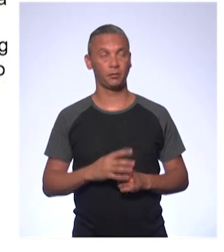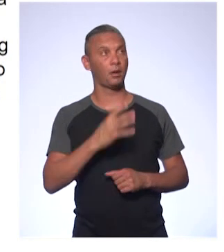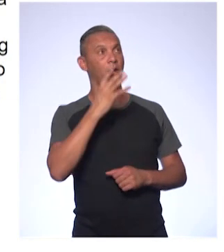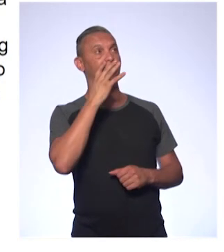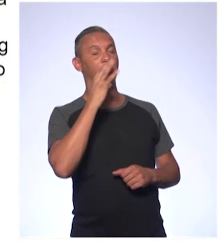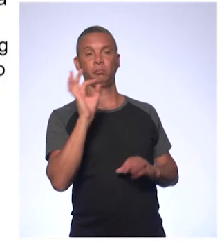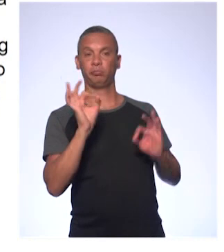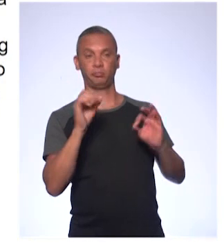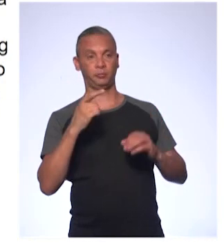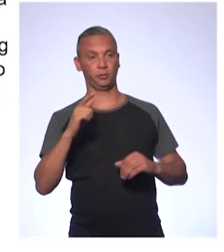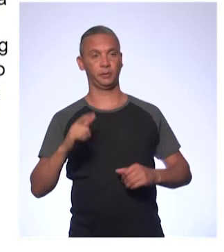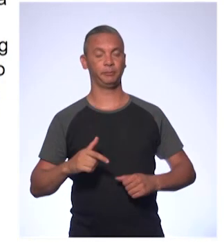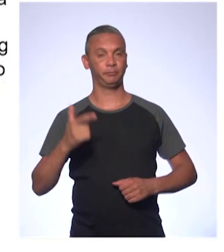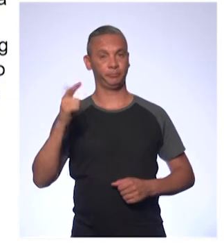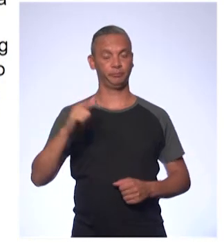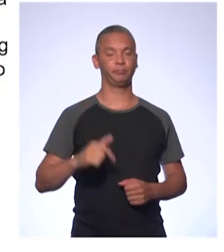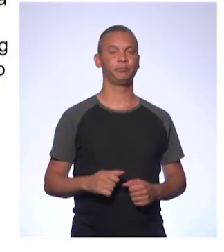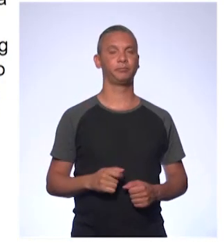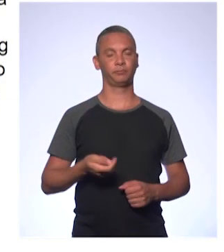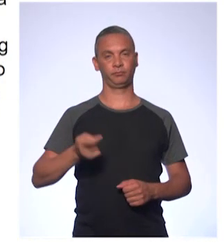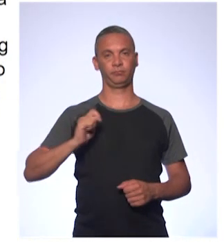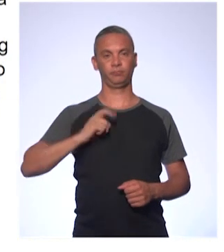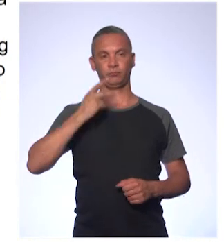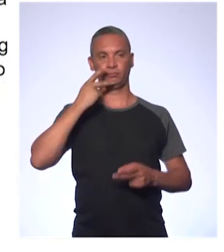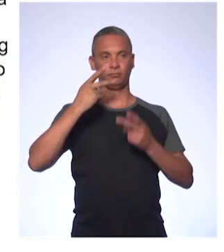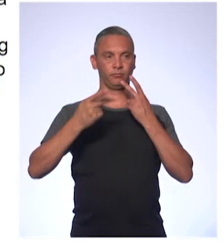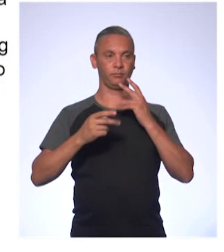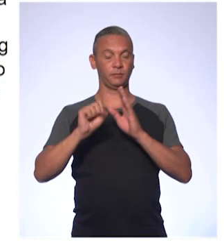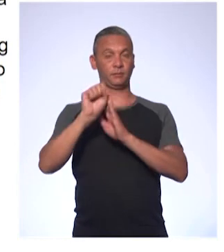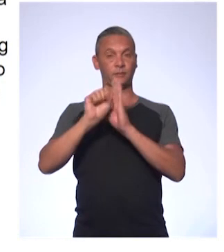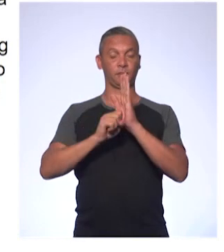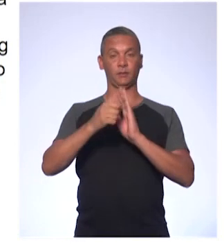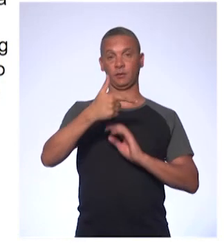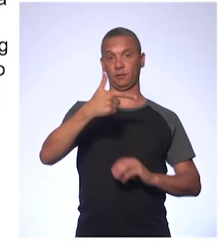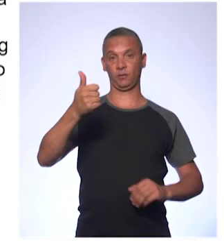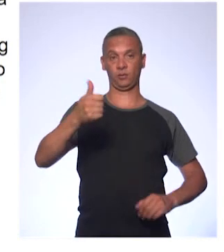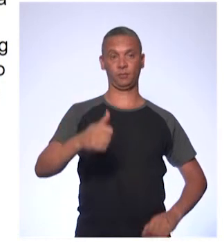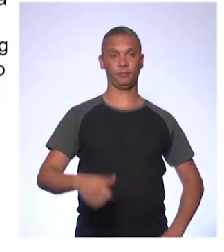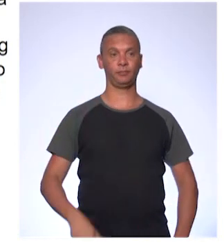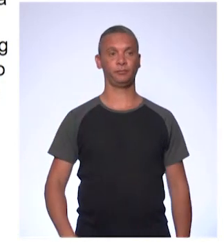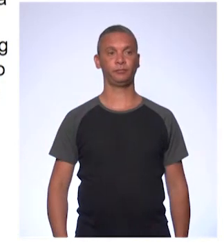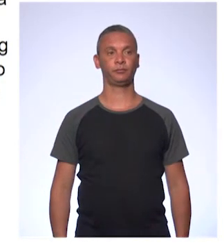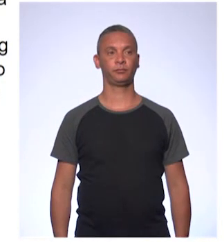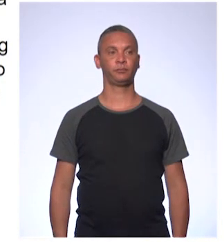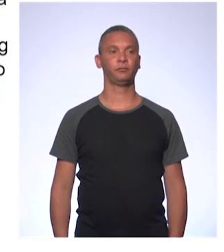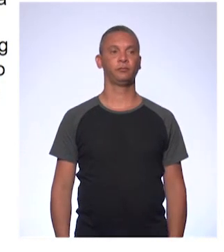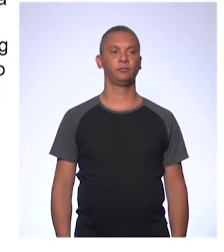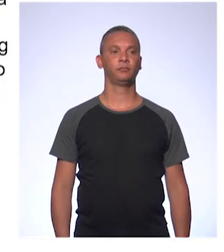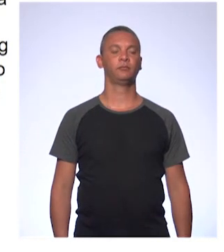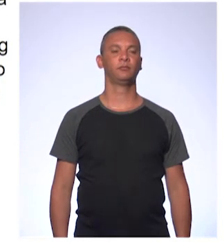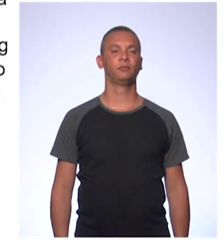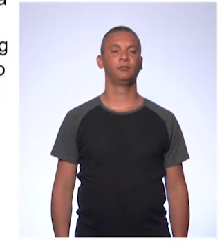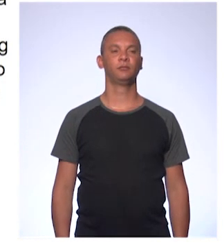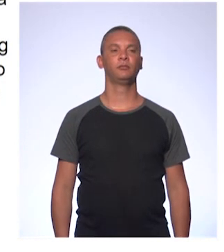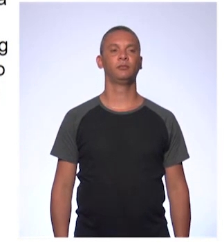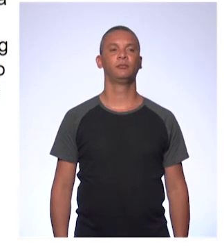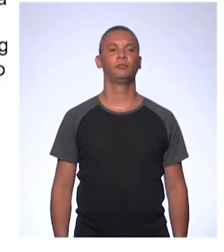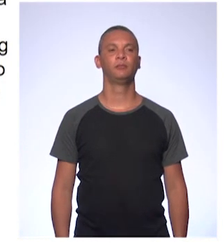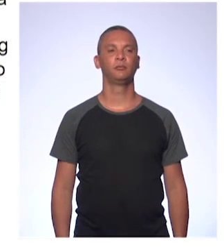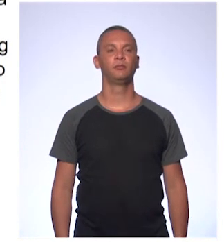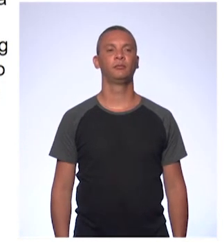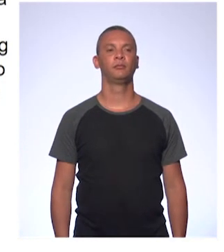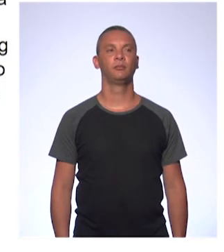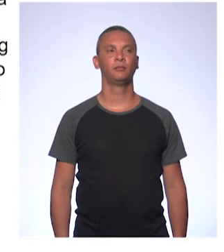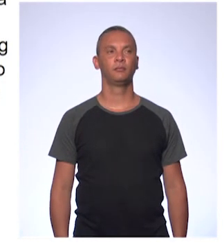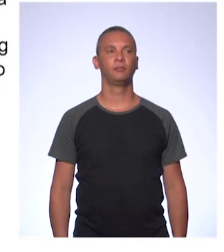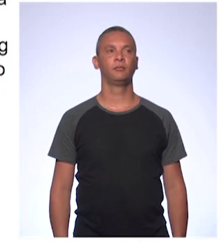Aí, seguindo. Na China do século XXI, né? Não chamou atenção. Salvo que se haya construído